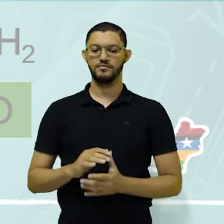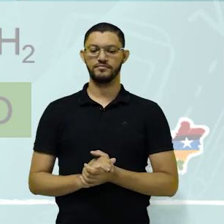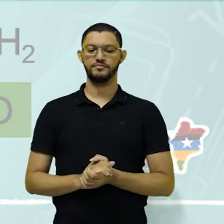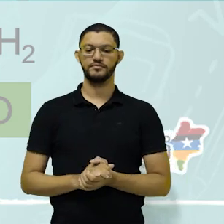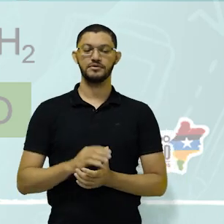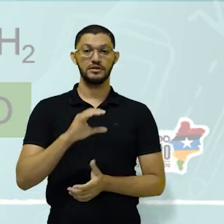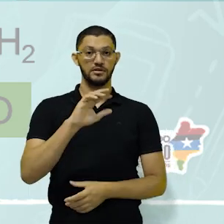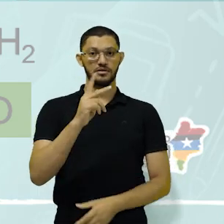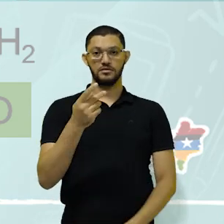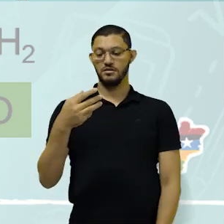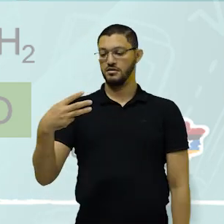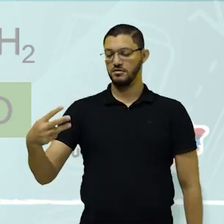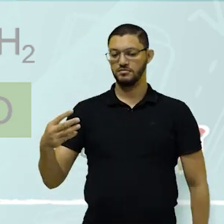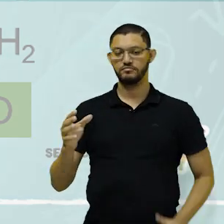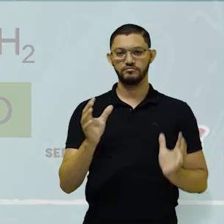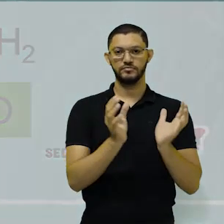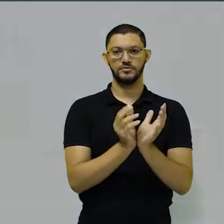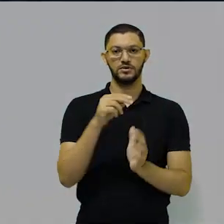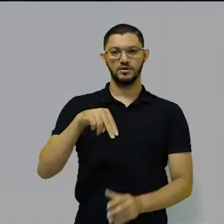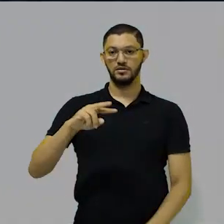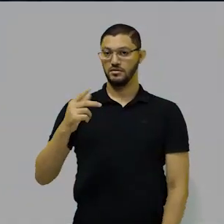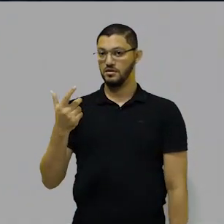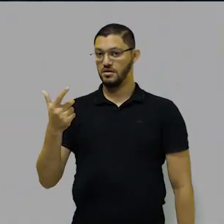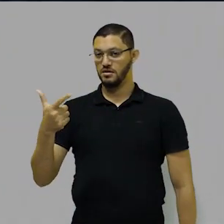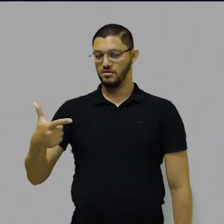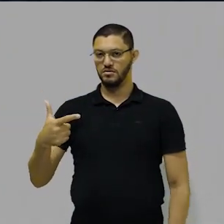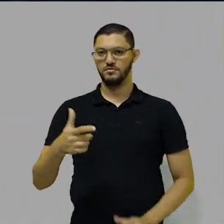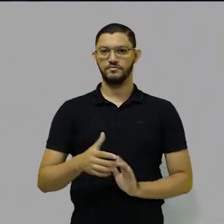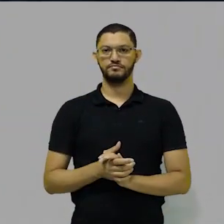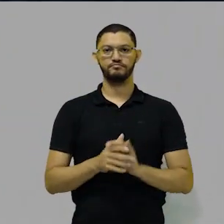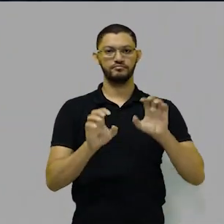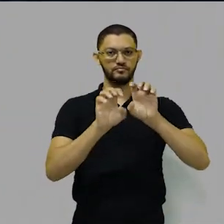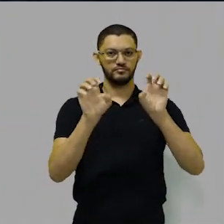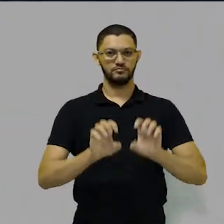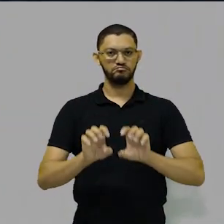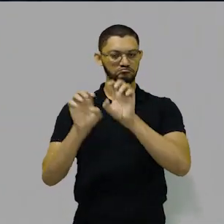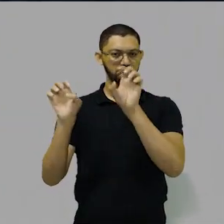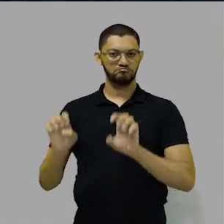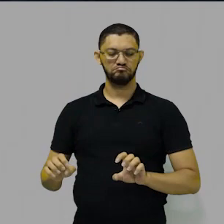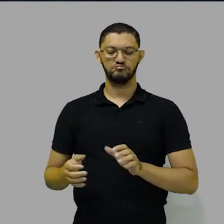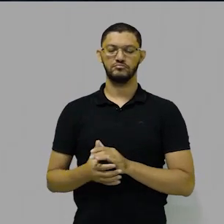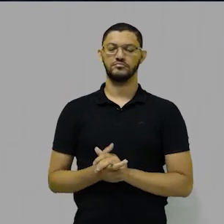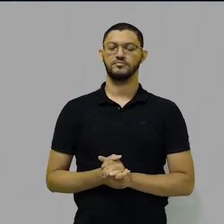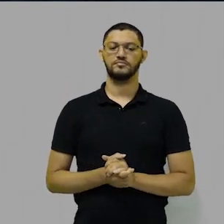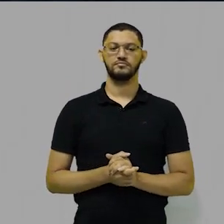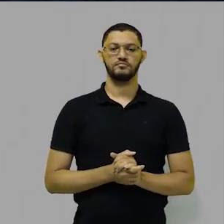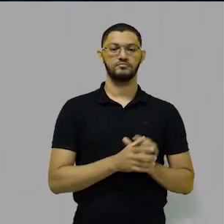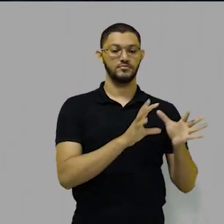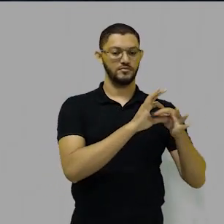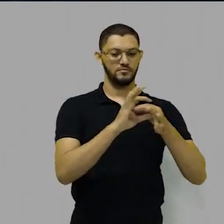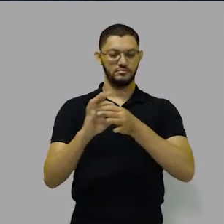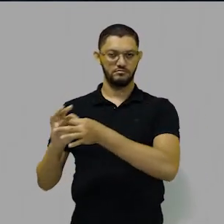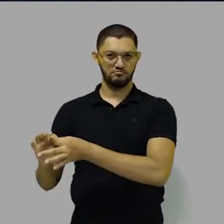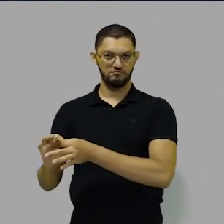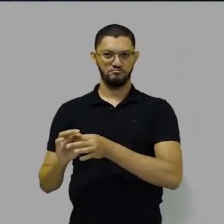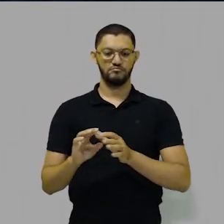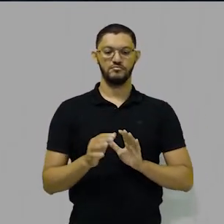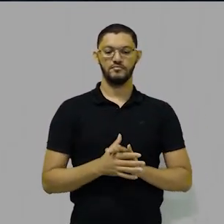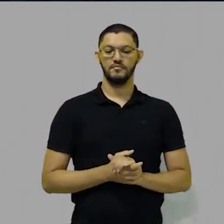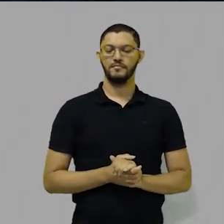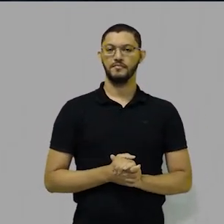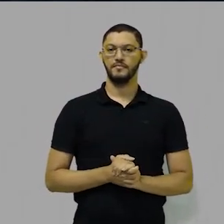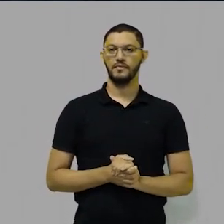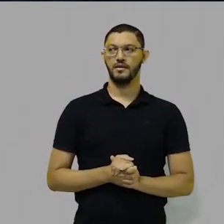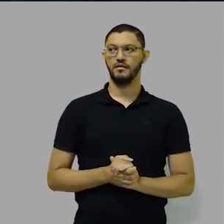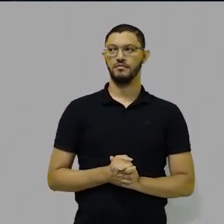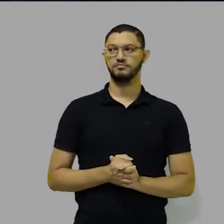ramificação CH3, e o grupo NH2. Então, estruturas dessa forma, né, que tem esse jeito,